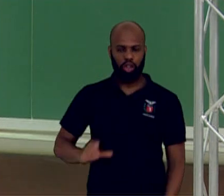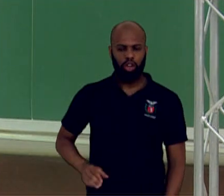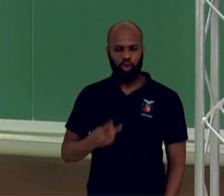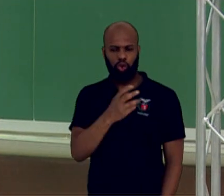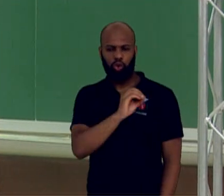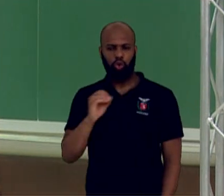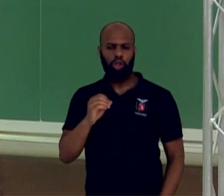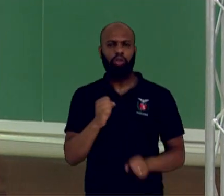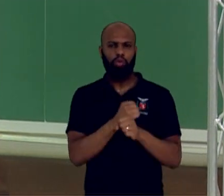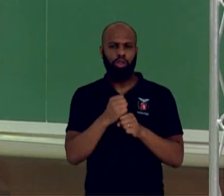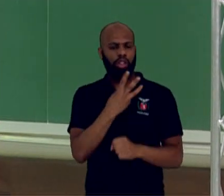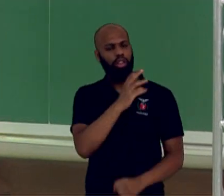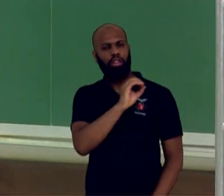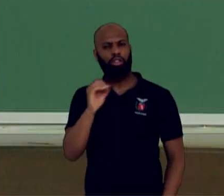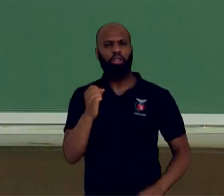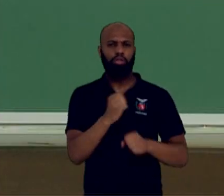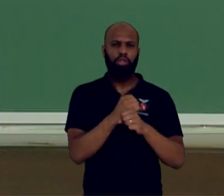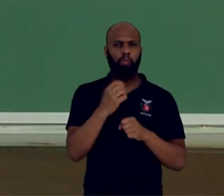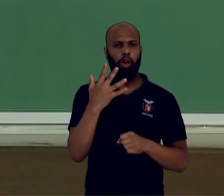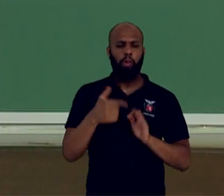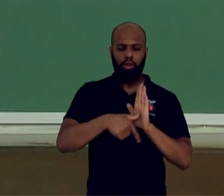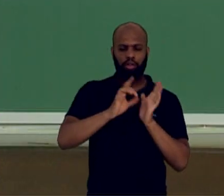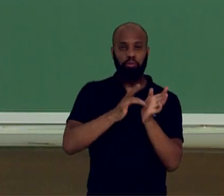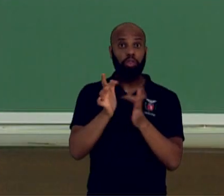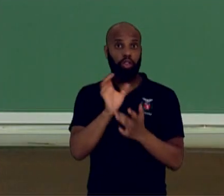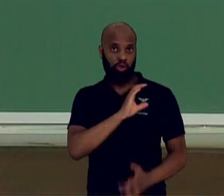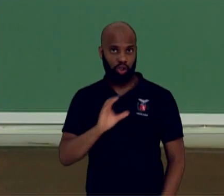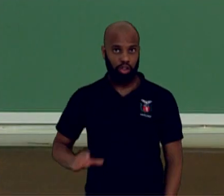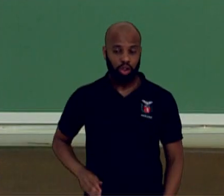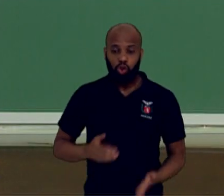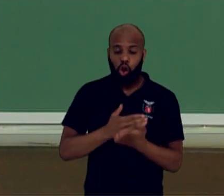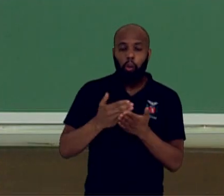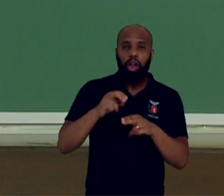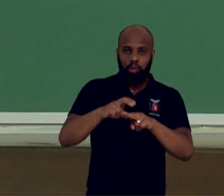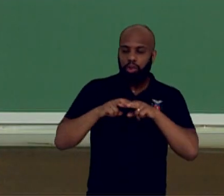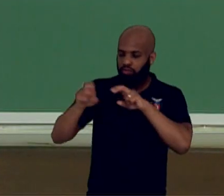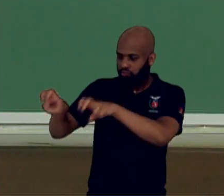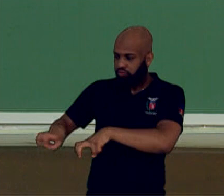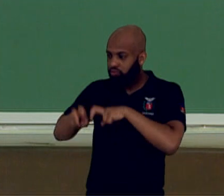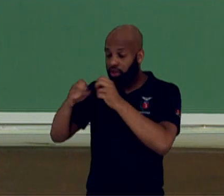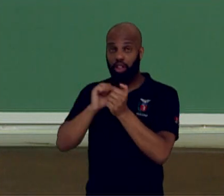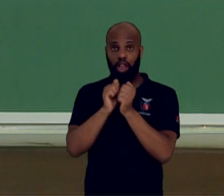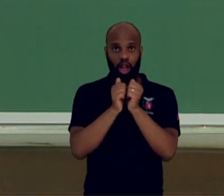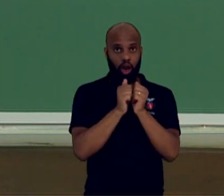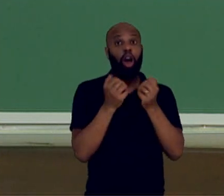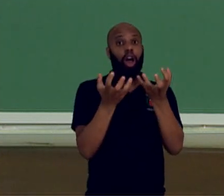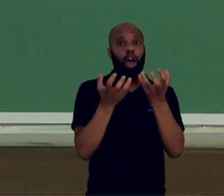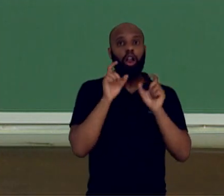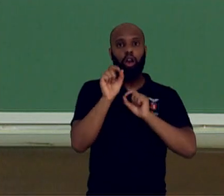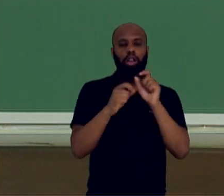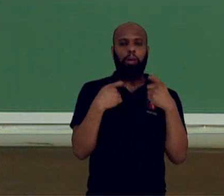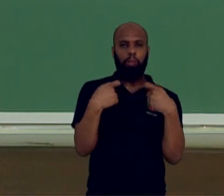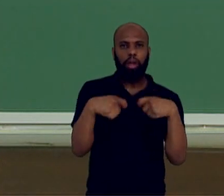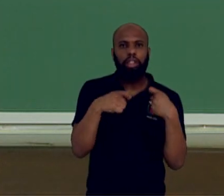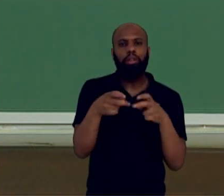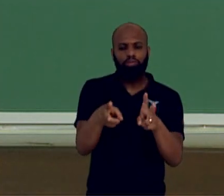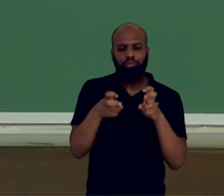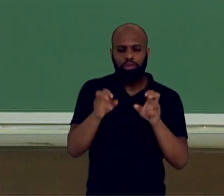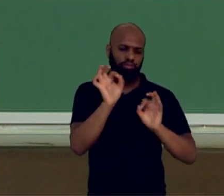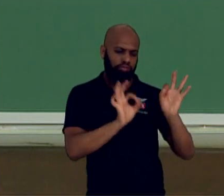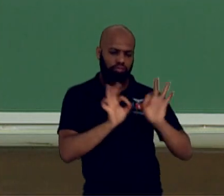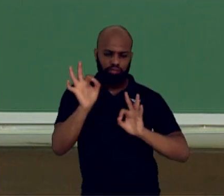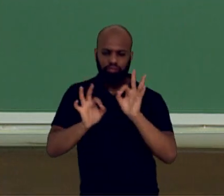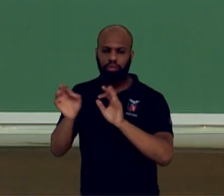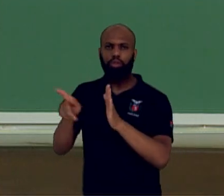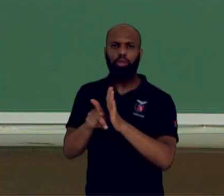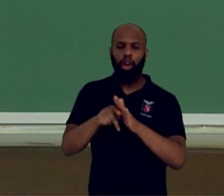a.C. Esses reinados surgem através da agricultura do arroz, onde há uma necessidade em fazer uma